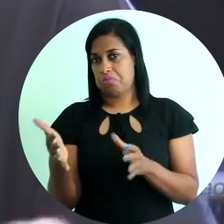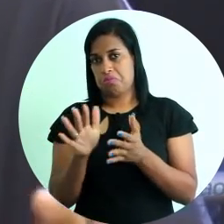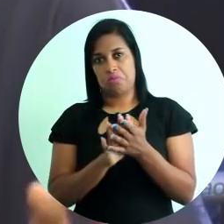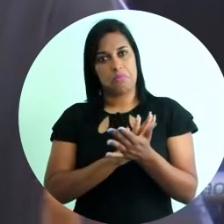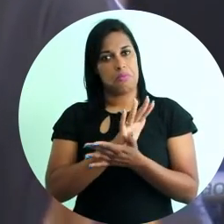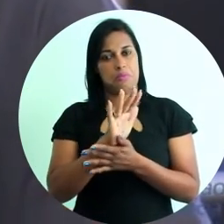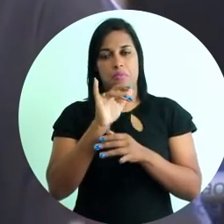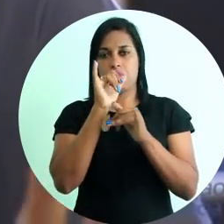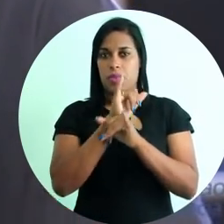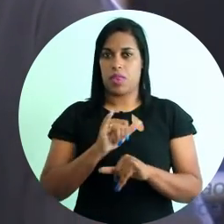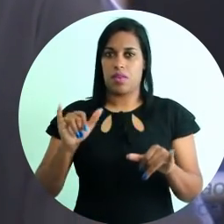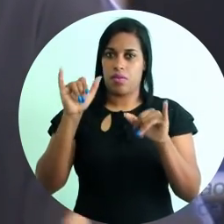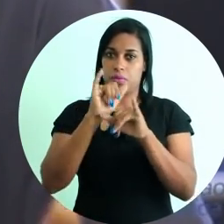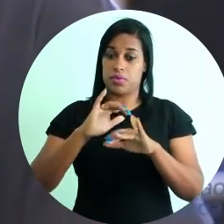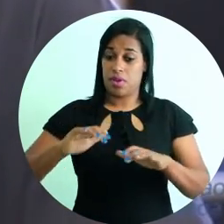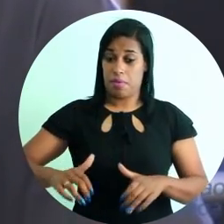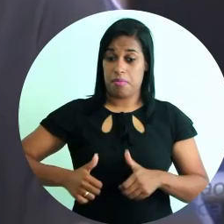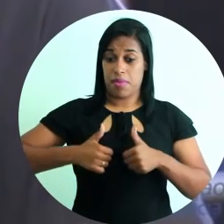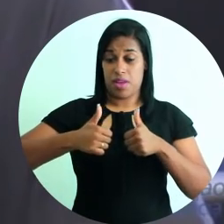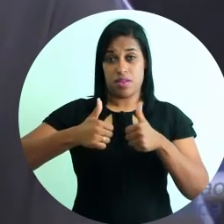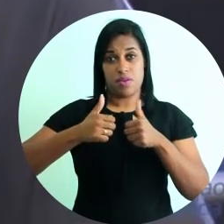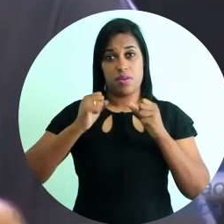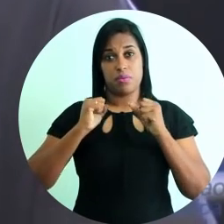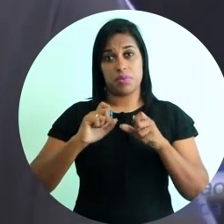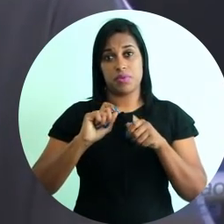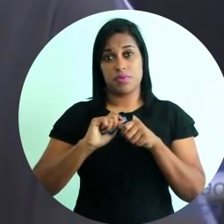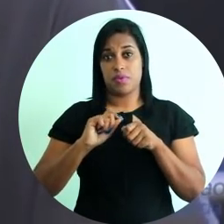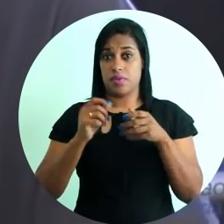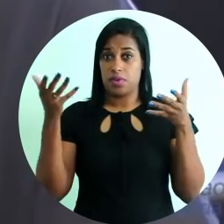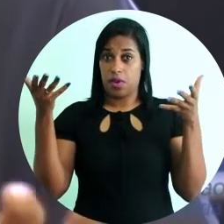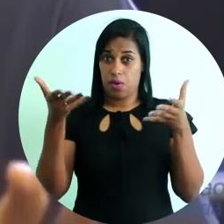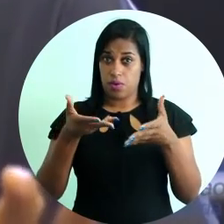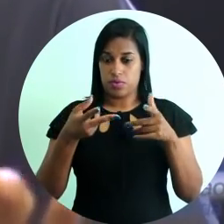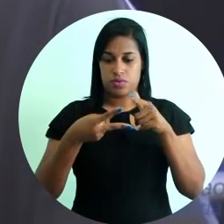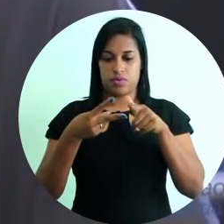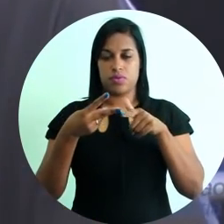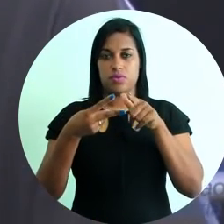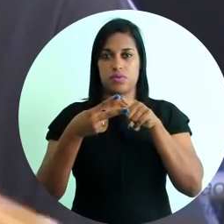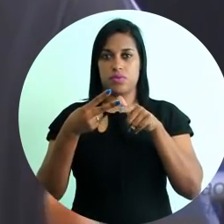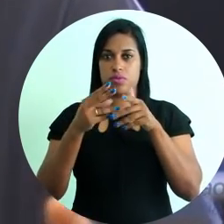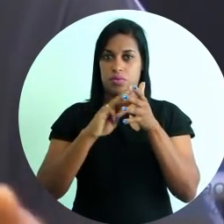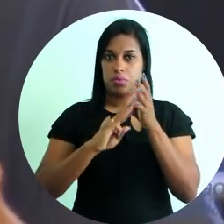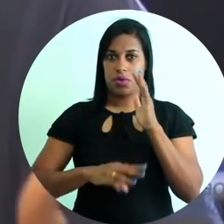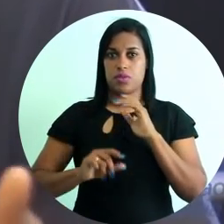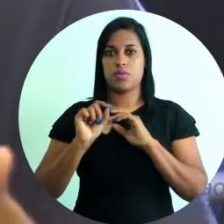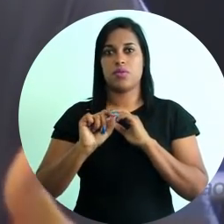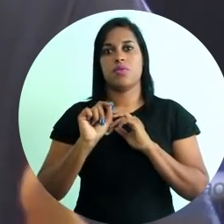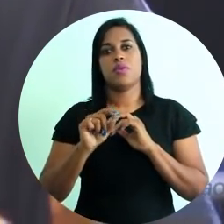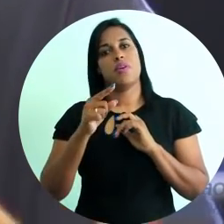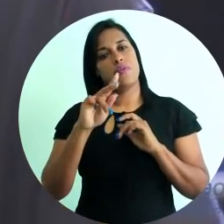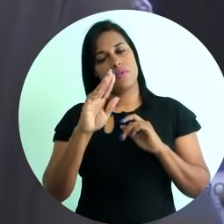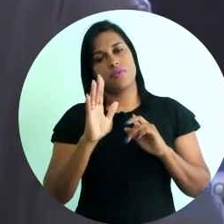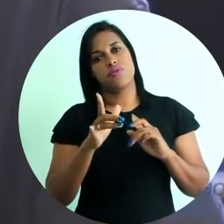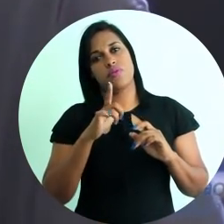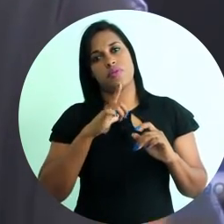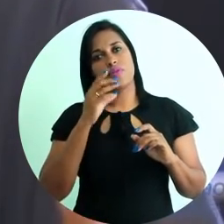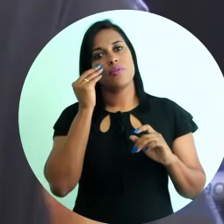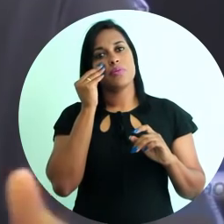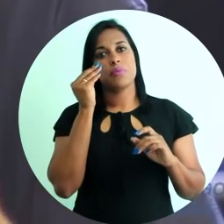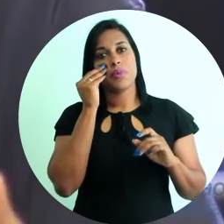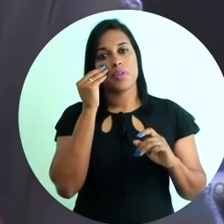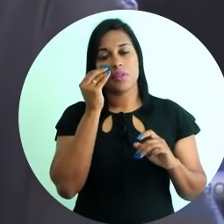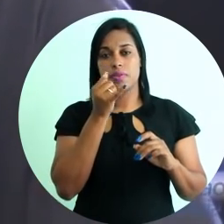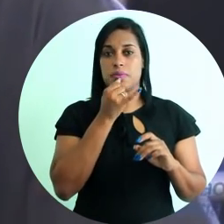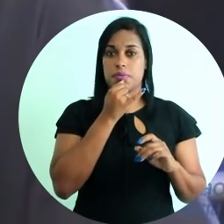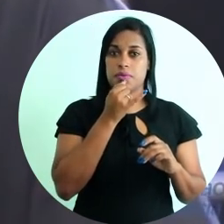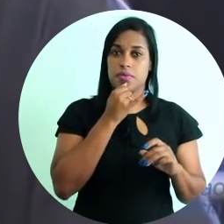de informação. A melhor analogia que nós podemos fazer em relação a esses dois métodos é a seguinte: provavelmente você já deve ter tido alguma experiência, por